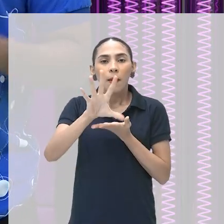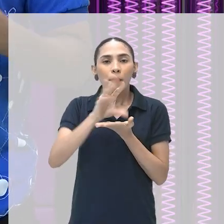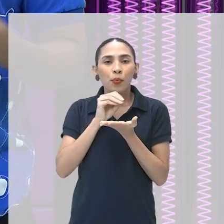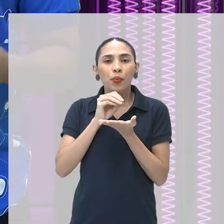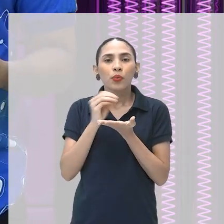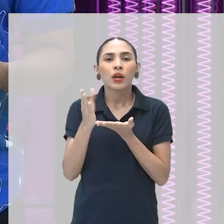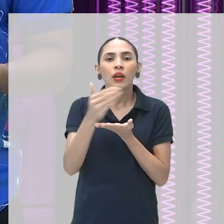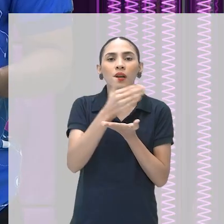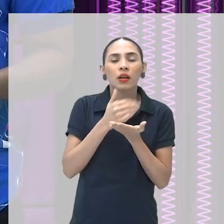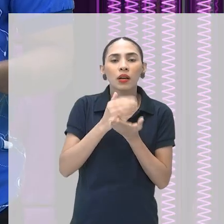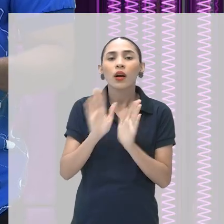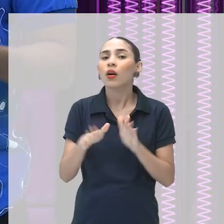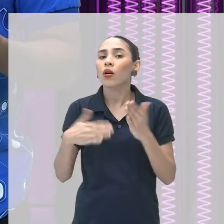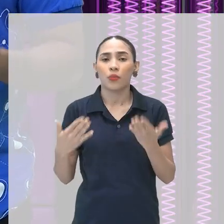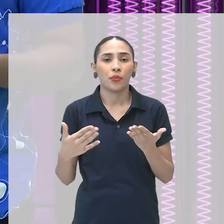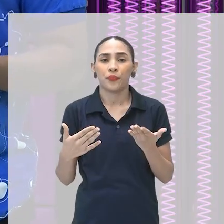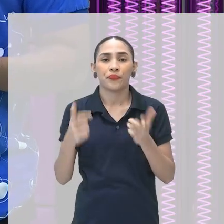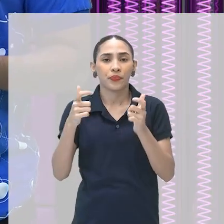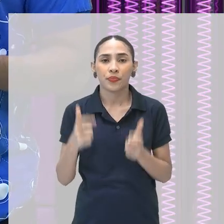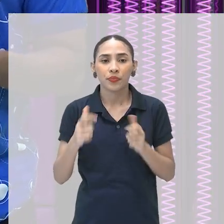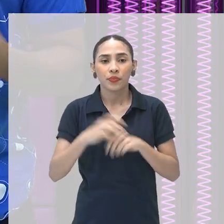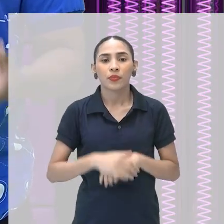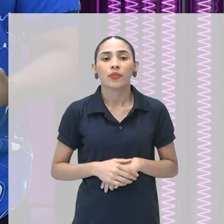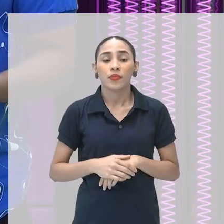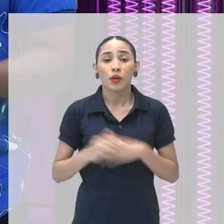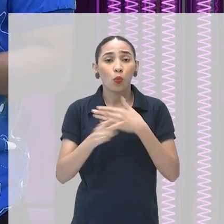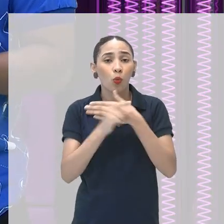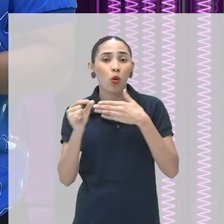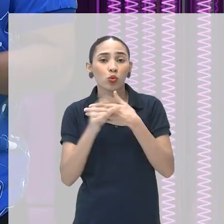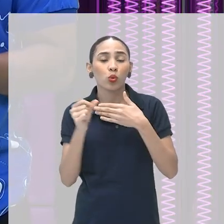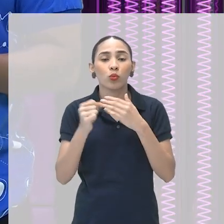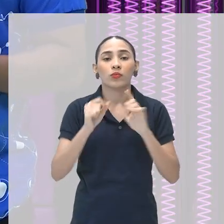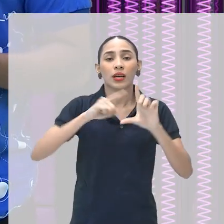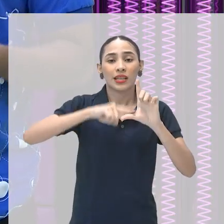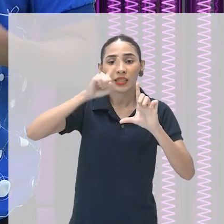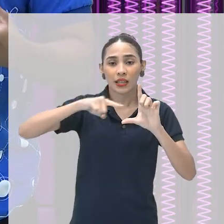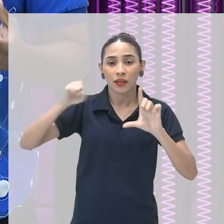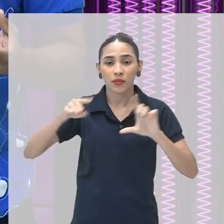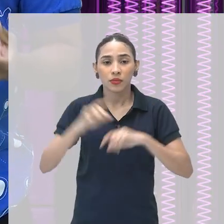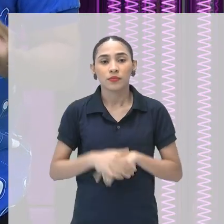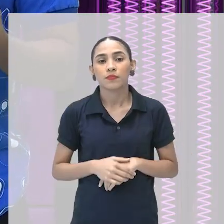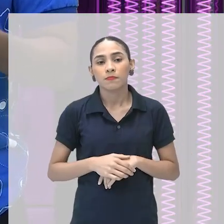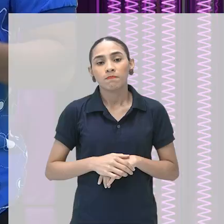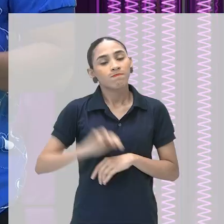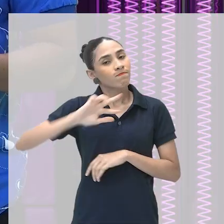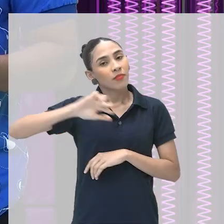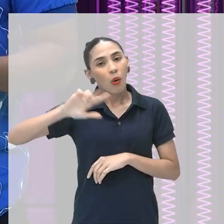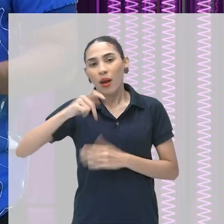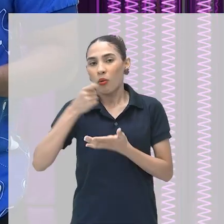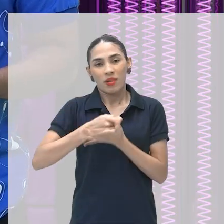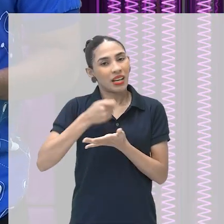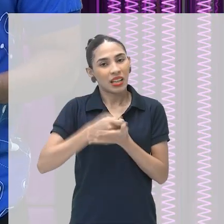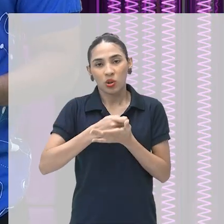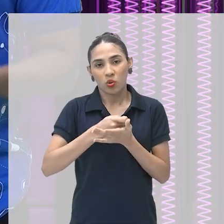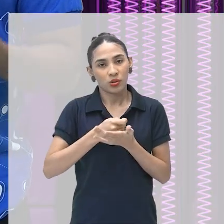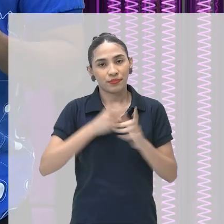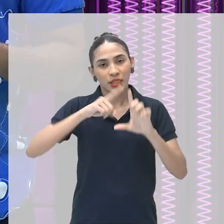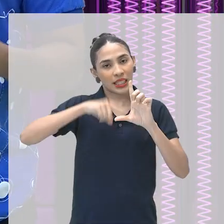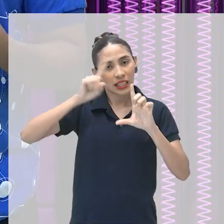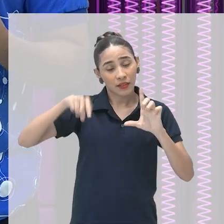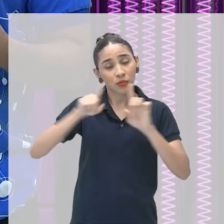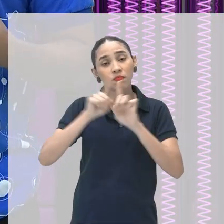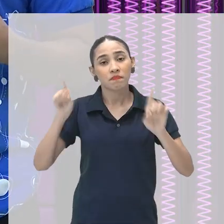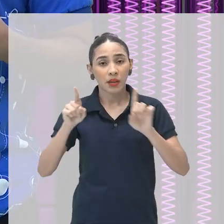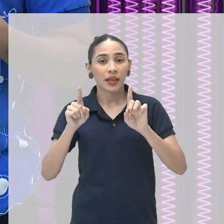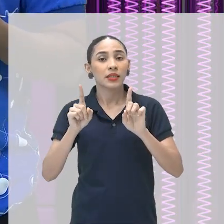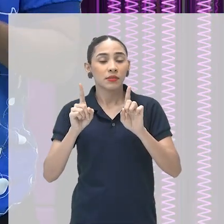extraídos, dá crédito ao autor do gráfico. Não é um elemento obrigatório de todo gráfico, mas serve